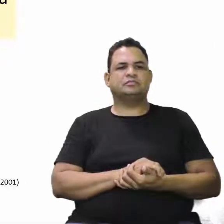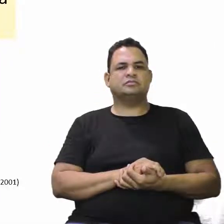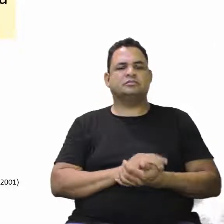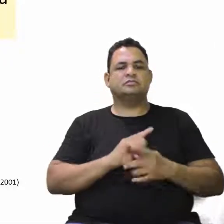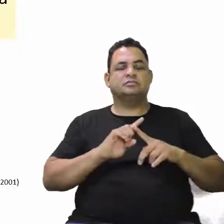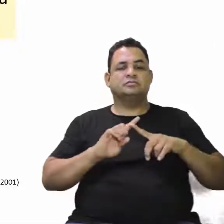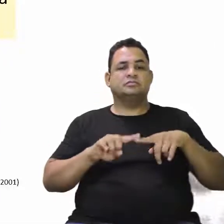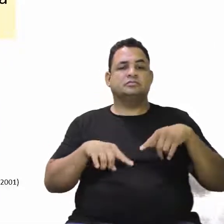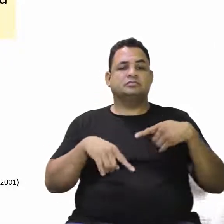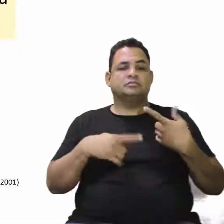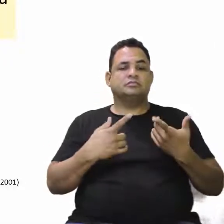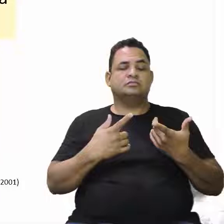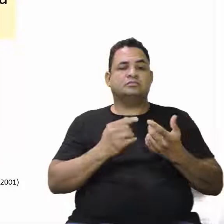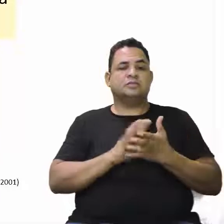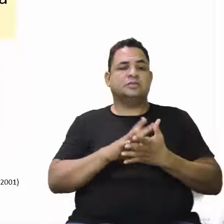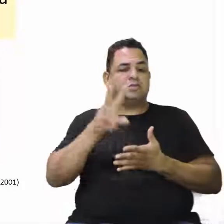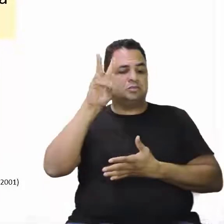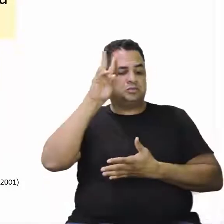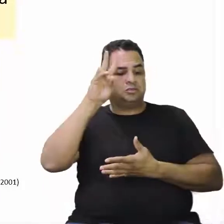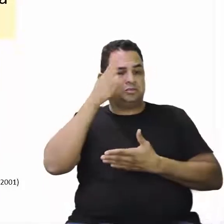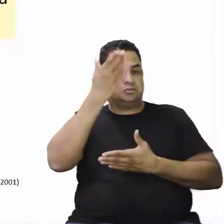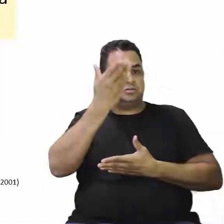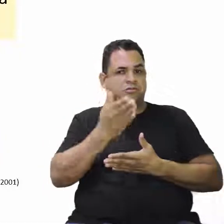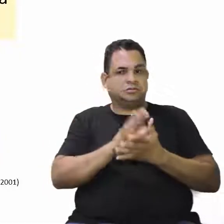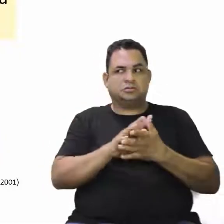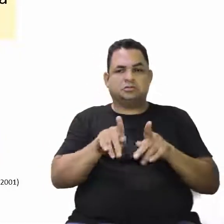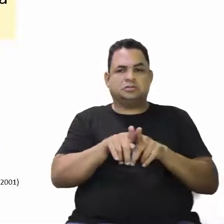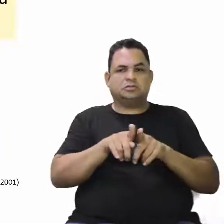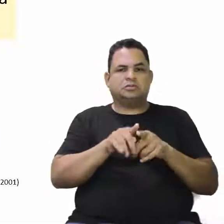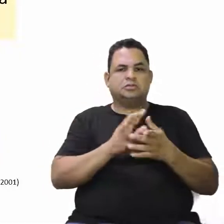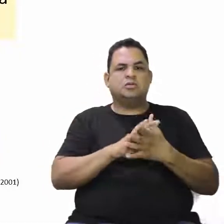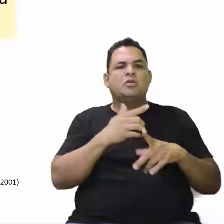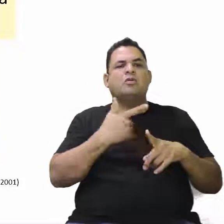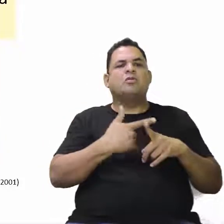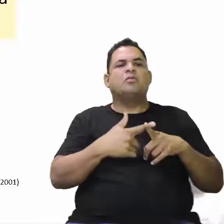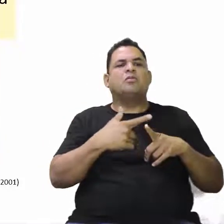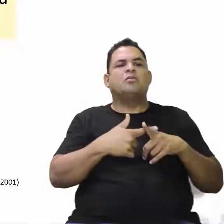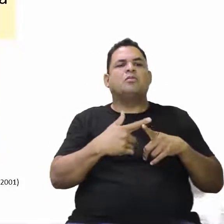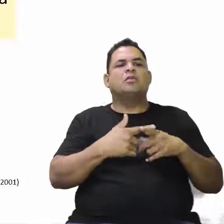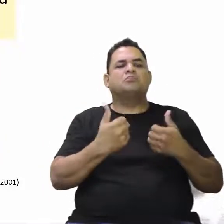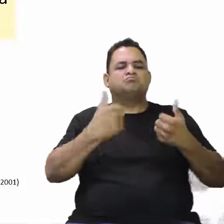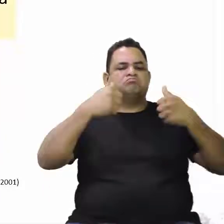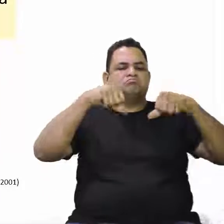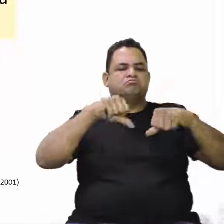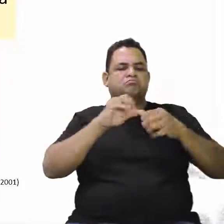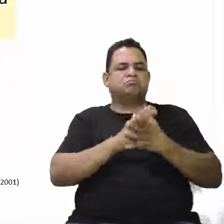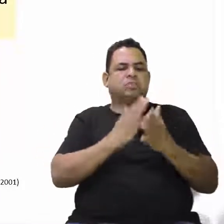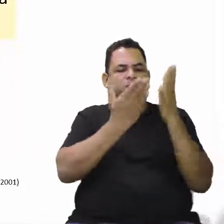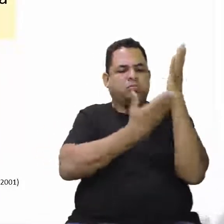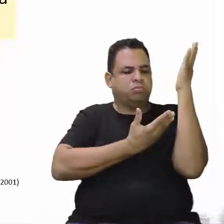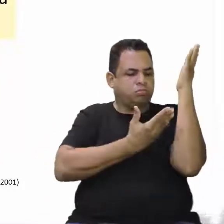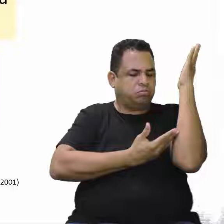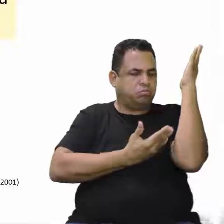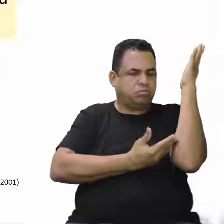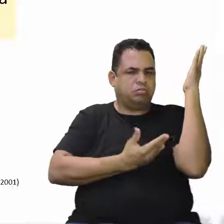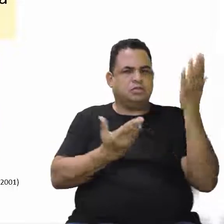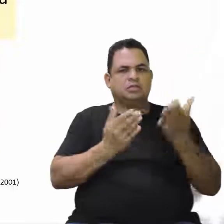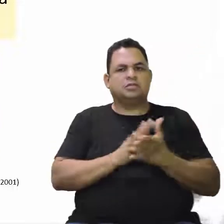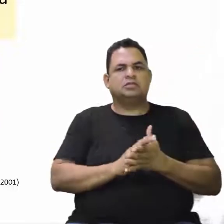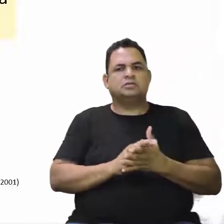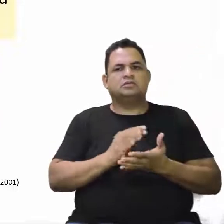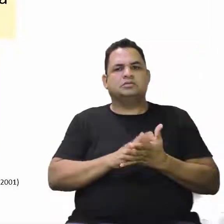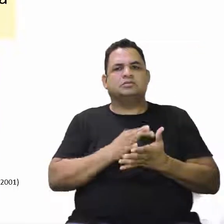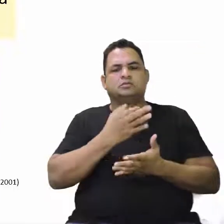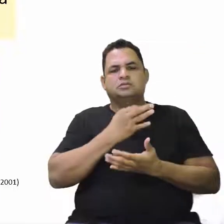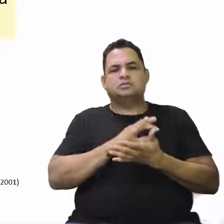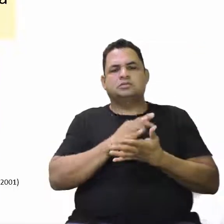Mas aí, mais uma questão histórica para vocês. A crise da borracha. Então, teve um problema aí com a crise da borracha. Os